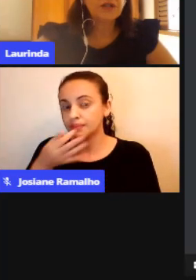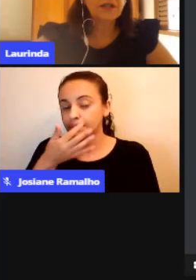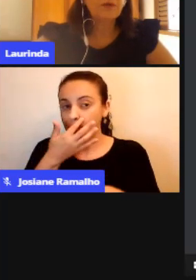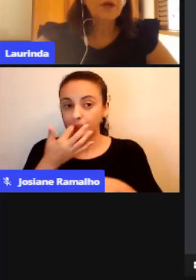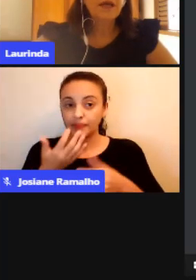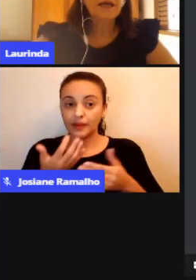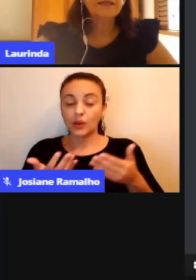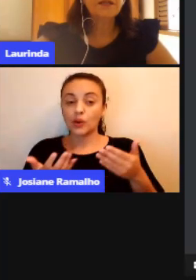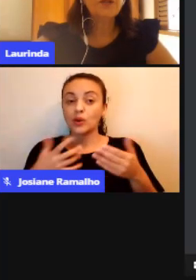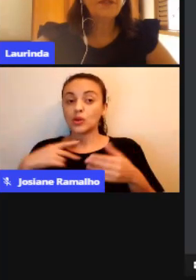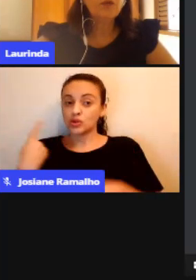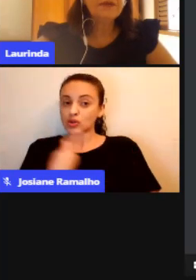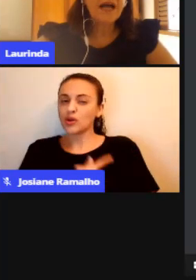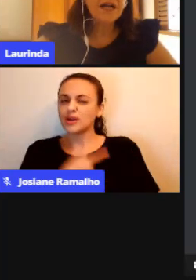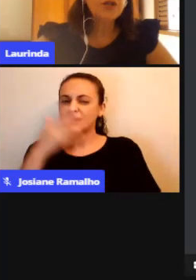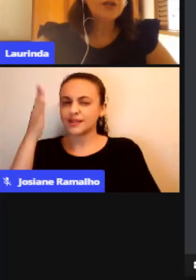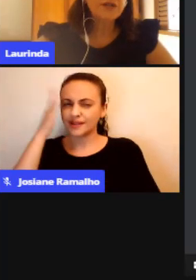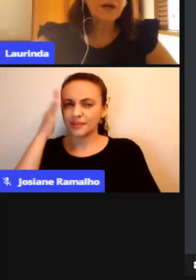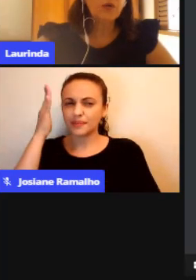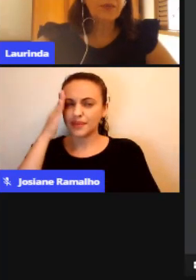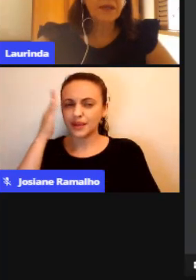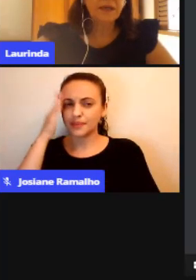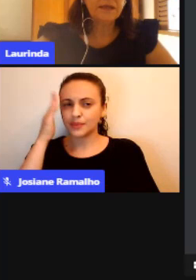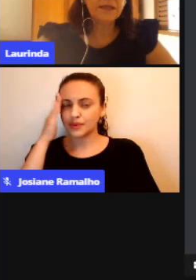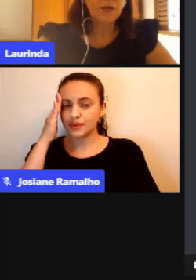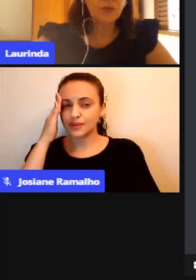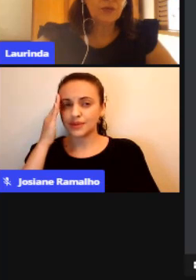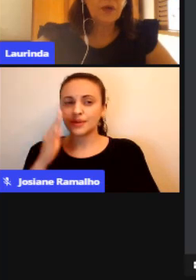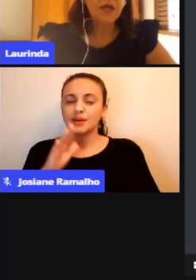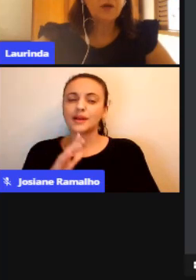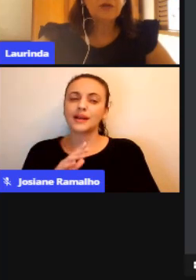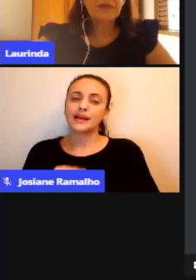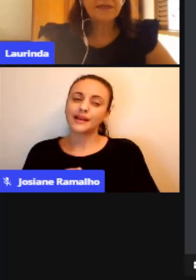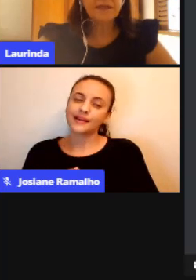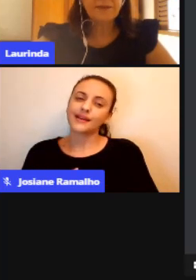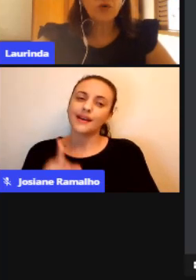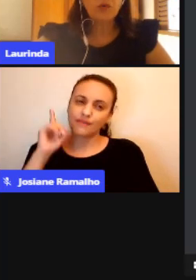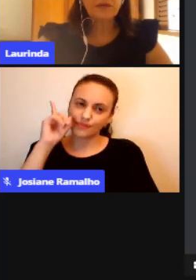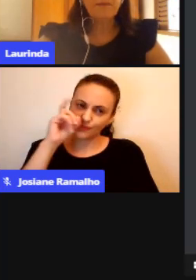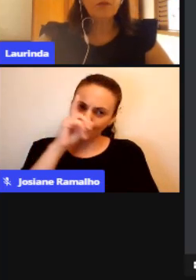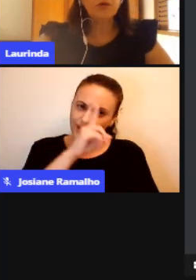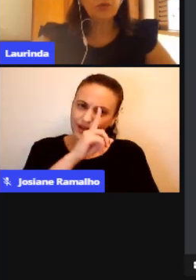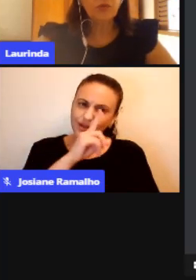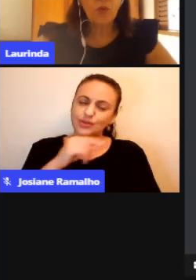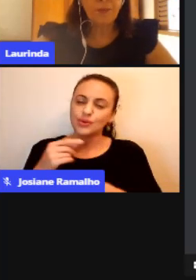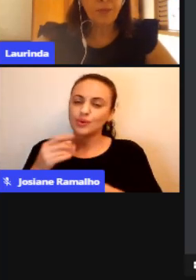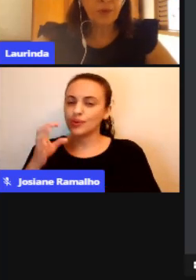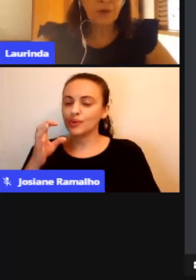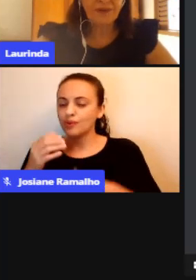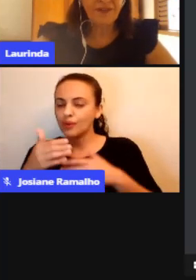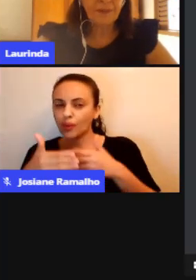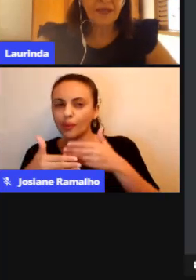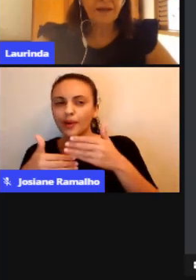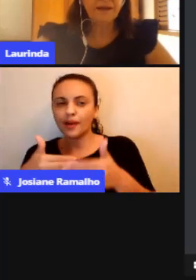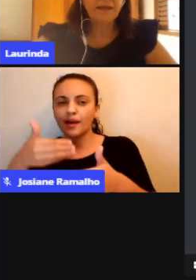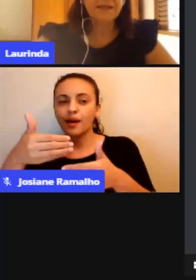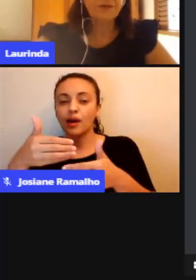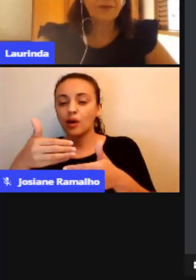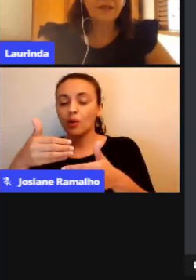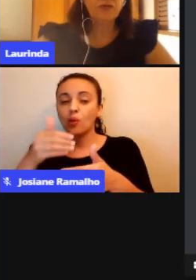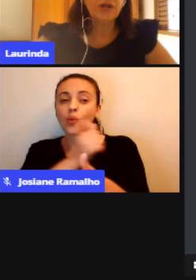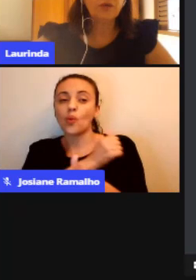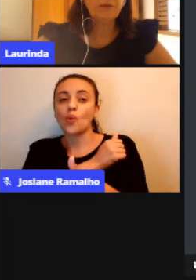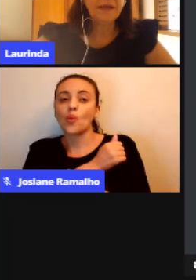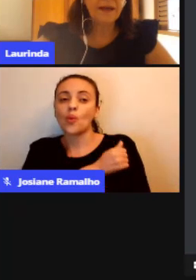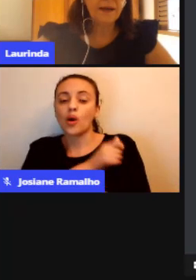sabemos que a gente tem, assim, dificuldade de estar acompanhando esse aluno. Nós precisamos contar muito com o apoio da família